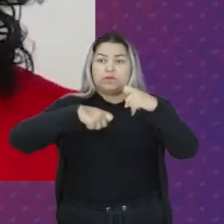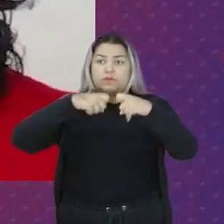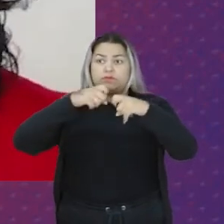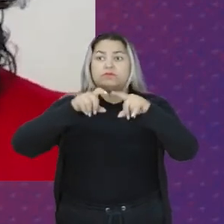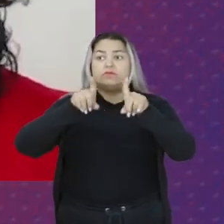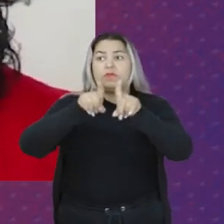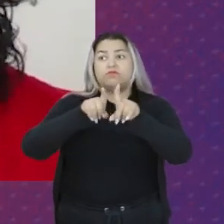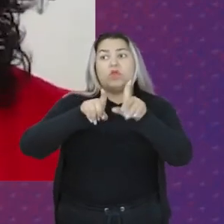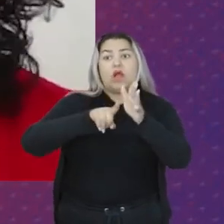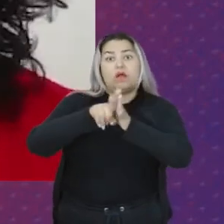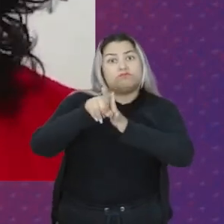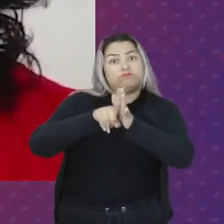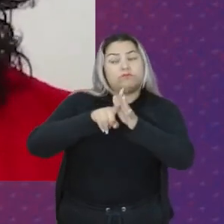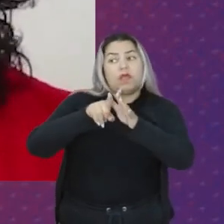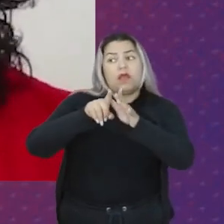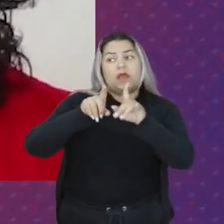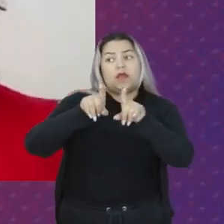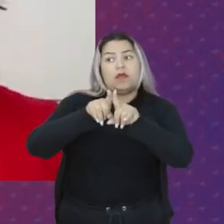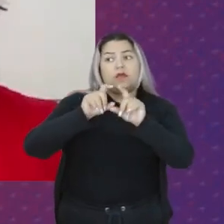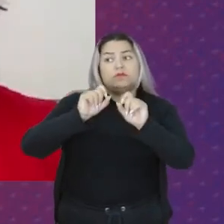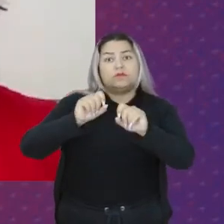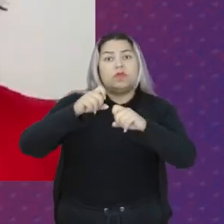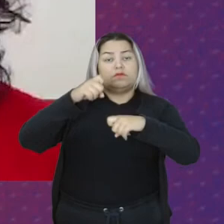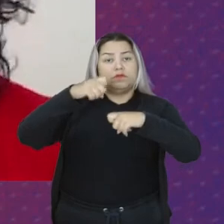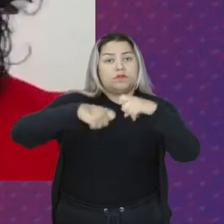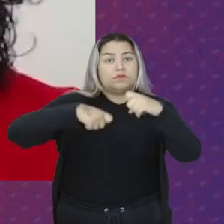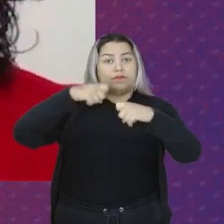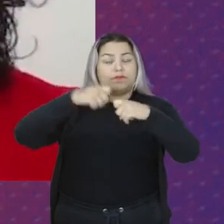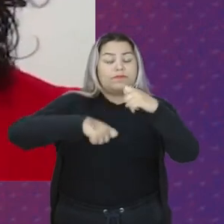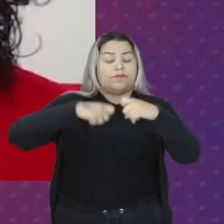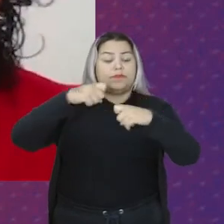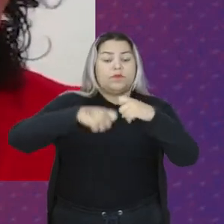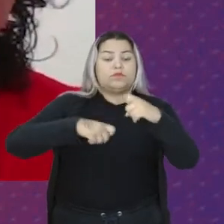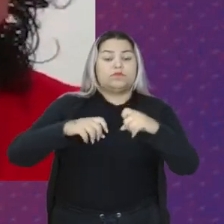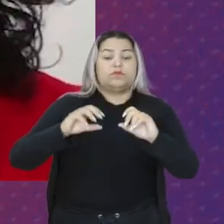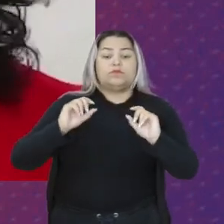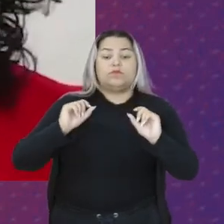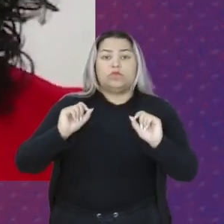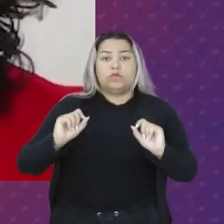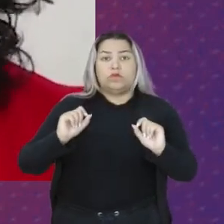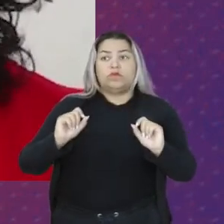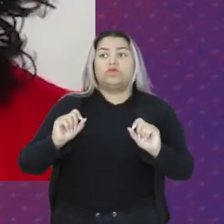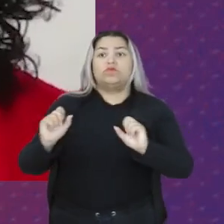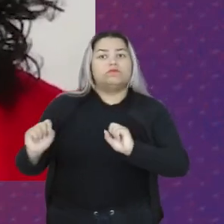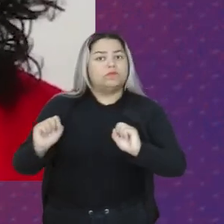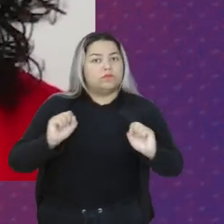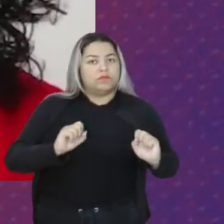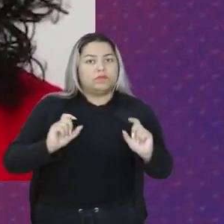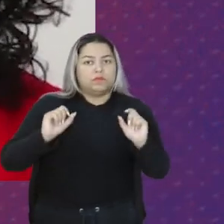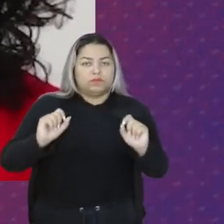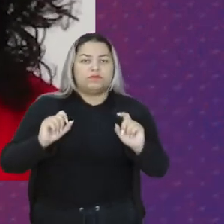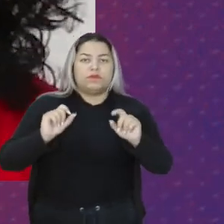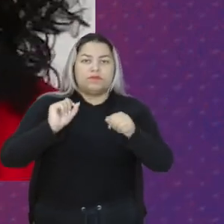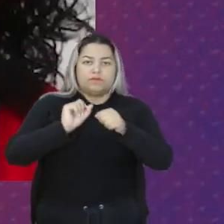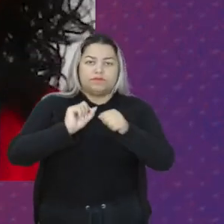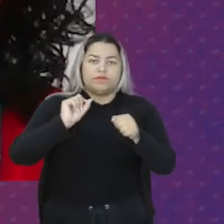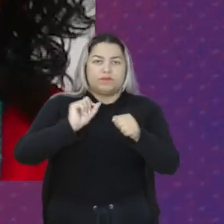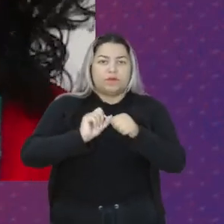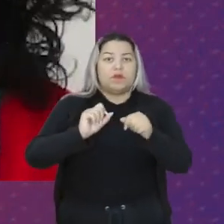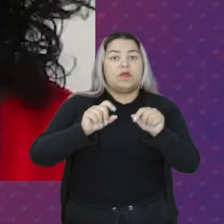sexual. O abuso sexual é todo aquele jogo de poder exercido por